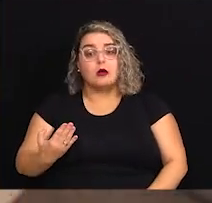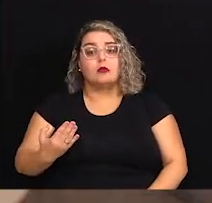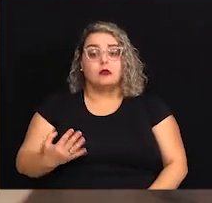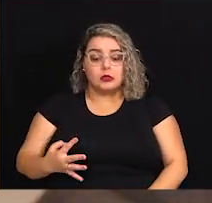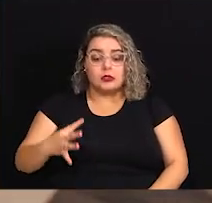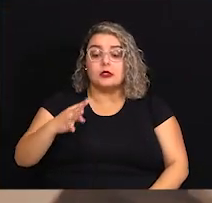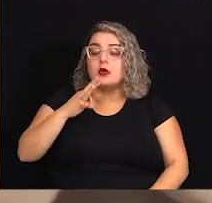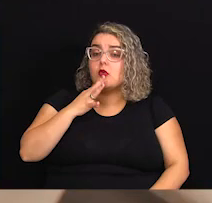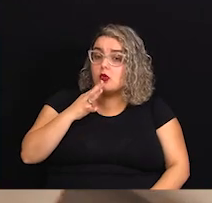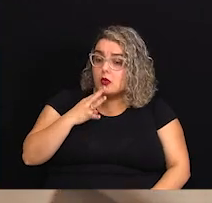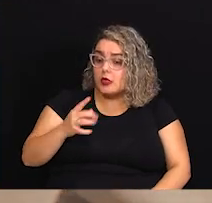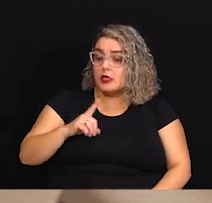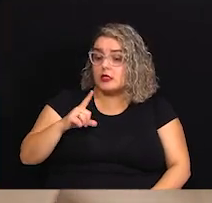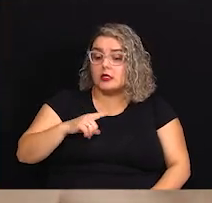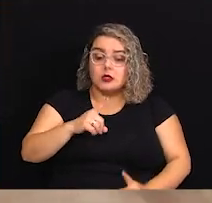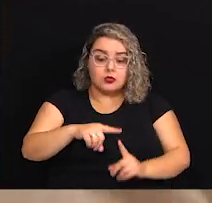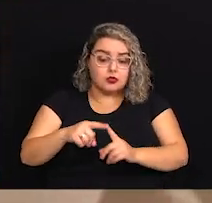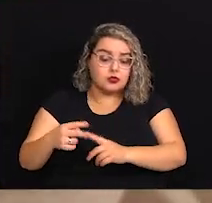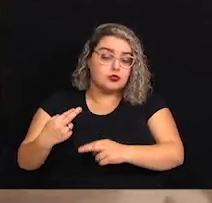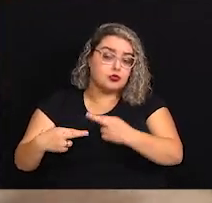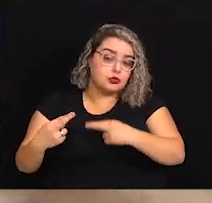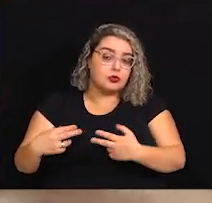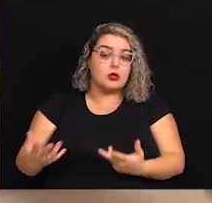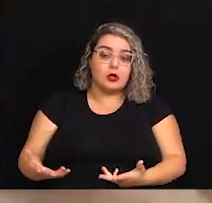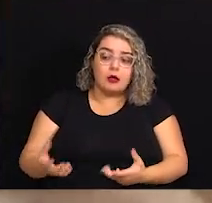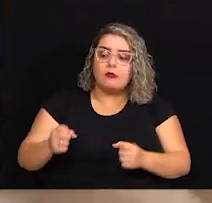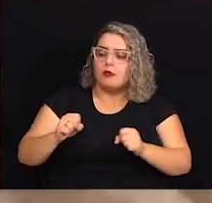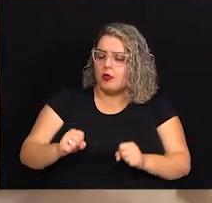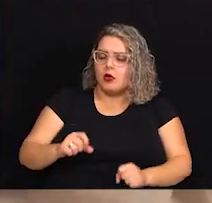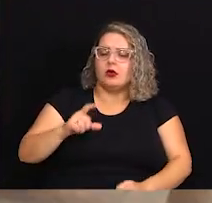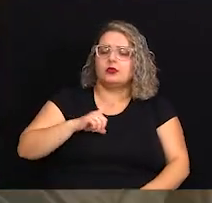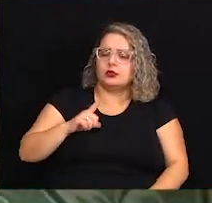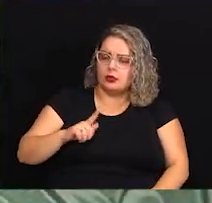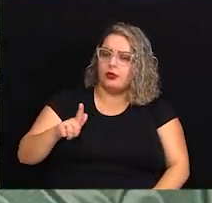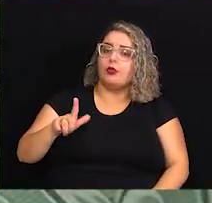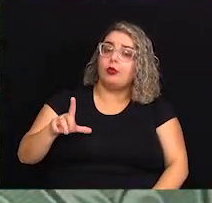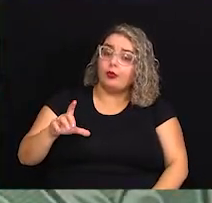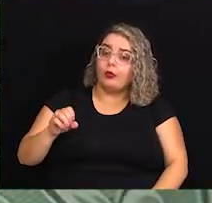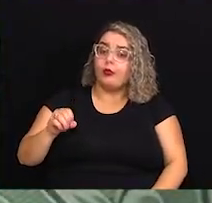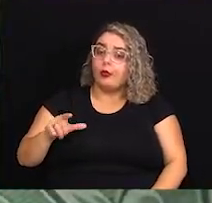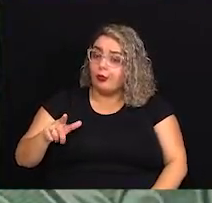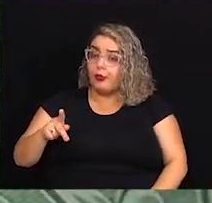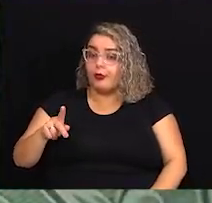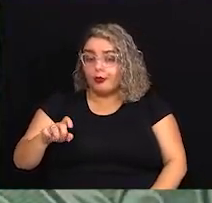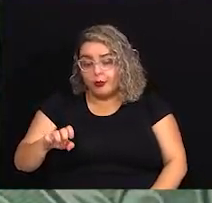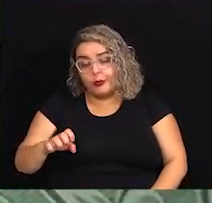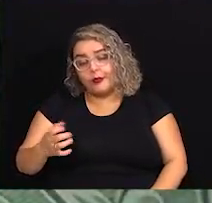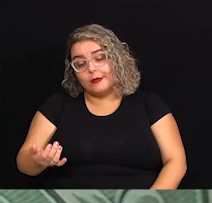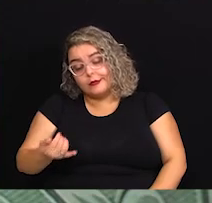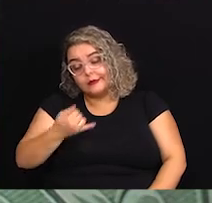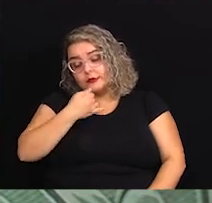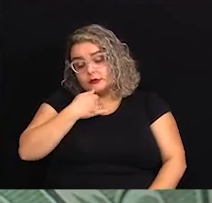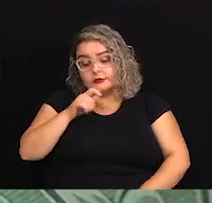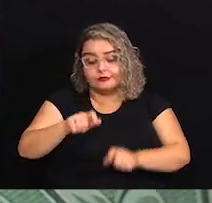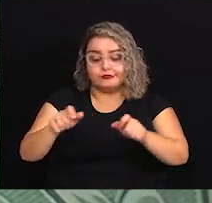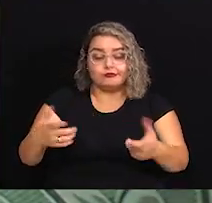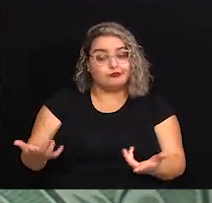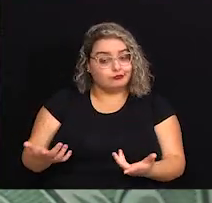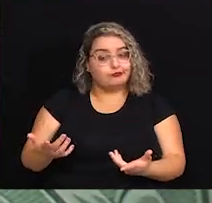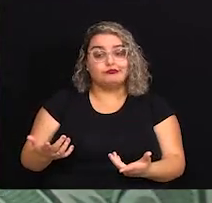instituição financeira que ela já tenha algum tipo de relacionamento, ela pode cair num golpe, né? Infelizmente, tem muitas pessoas